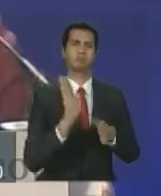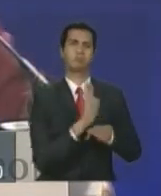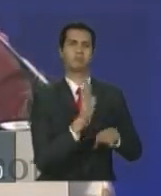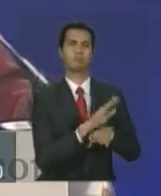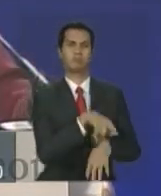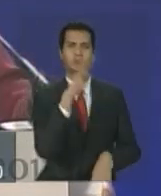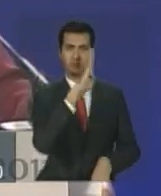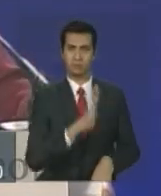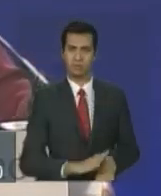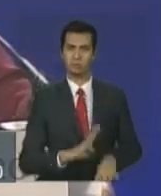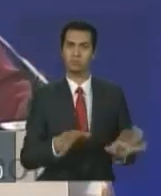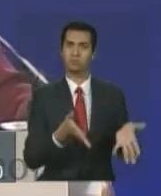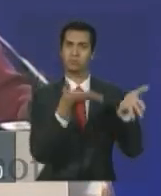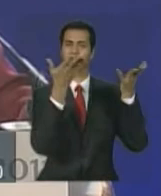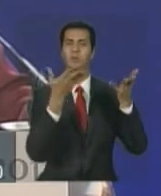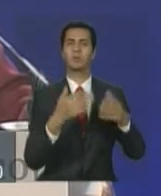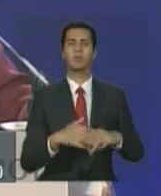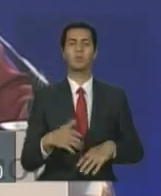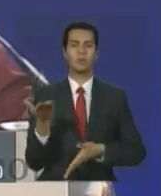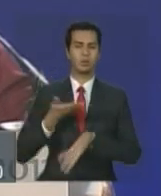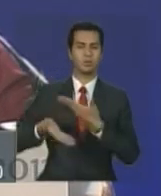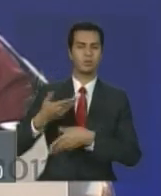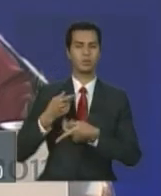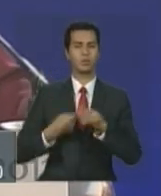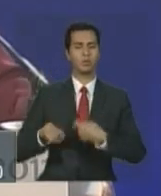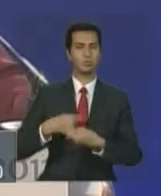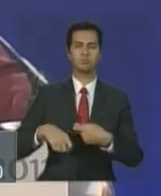e, enfim,